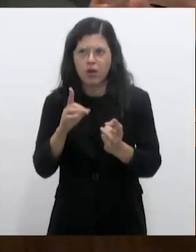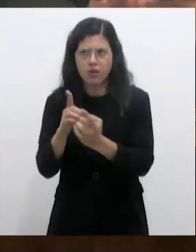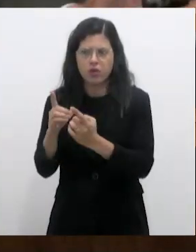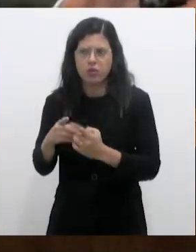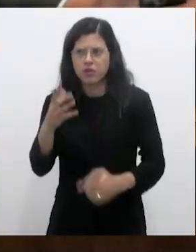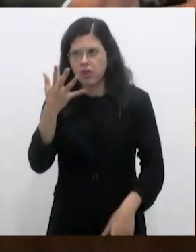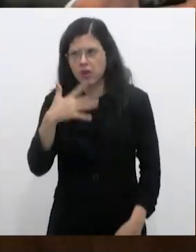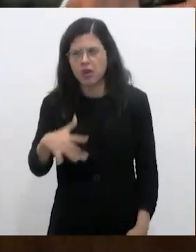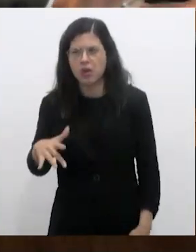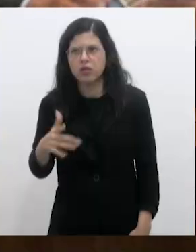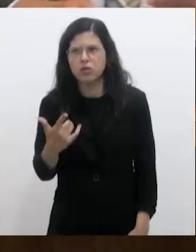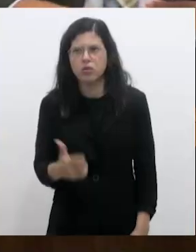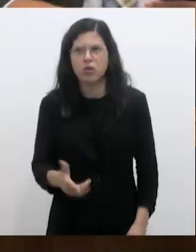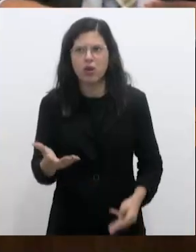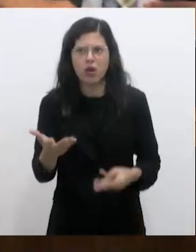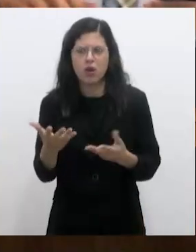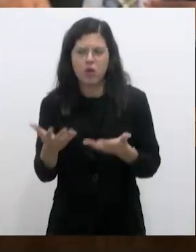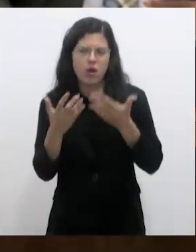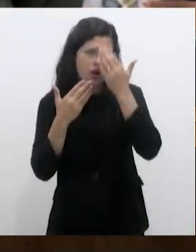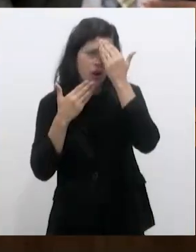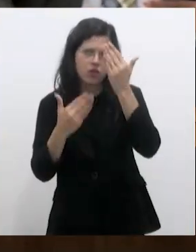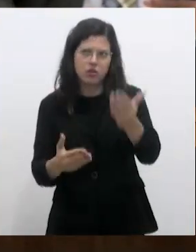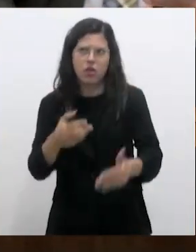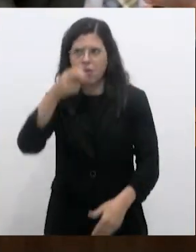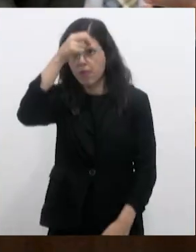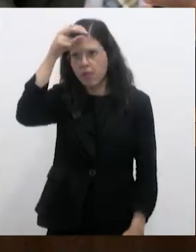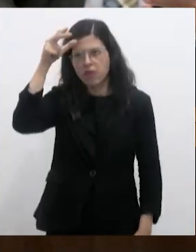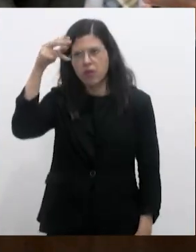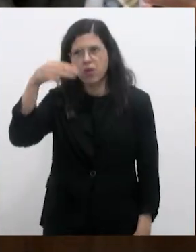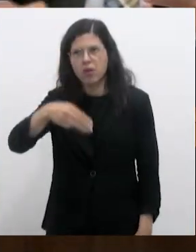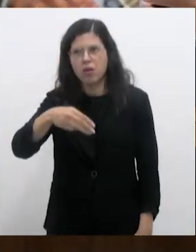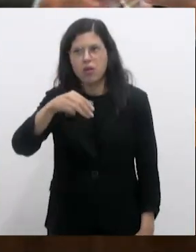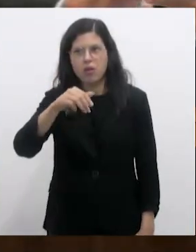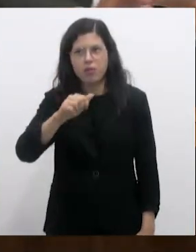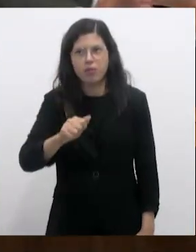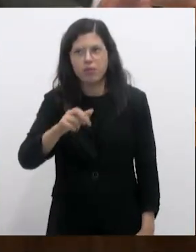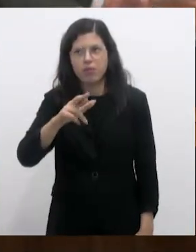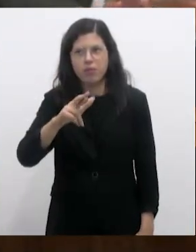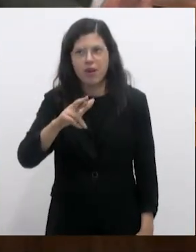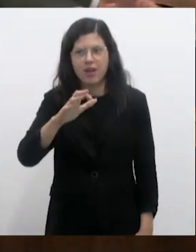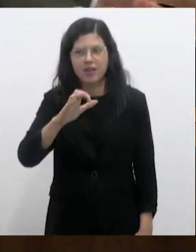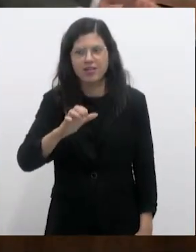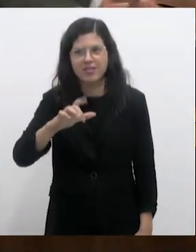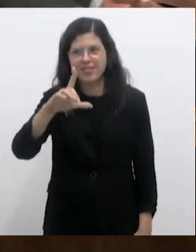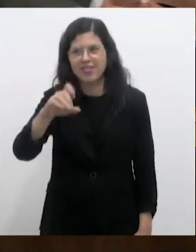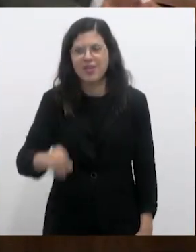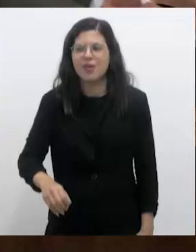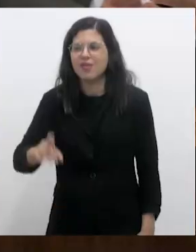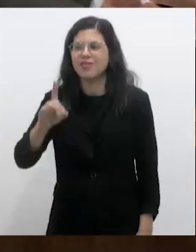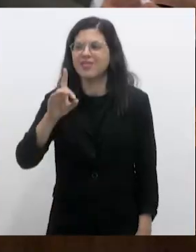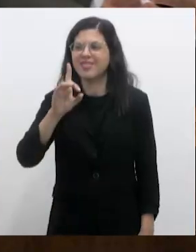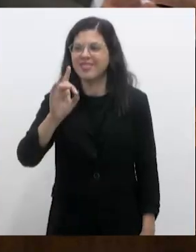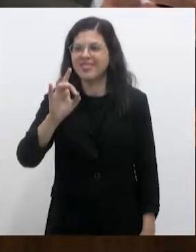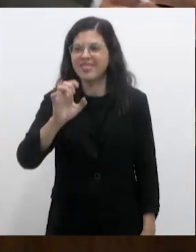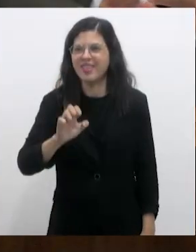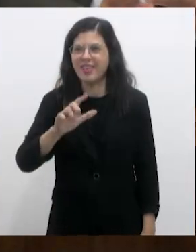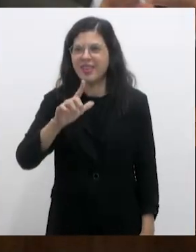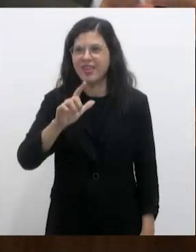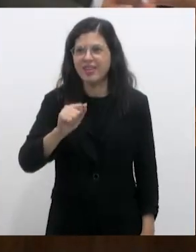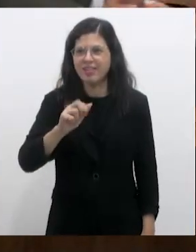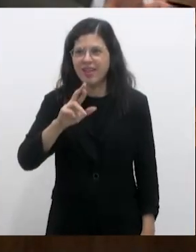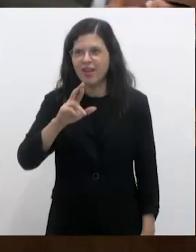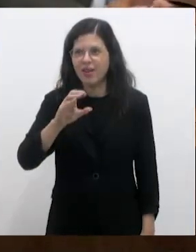essa criança. E mais uma vez eu quero aqui agradecer ao prefeito Marcelo Delaroli. Eita, quase que não sai, hein?